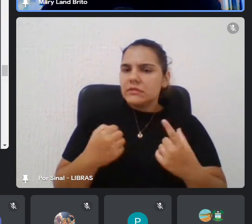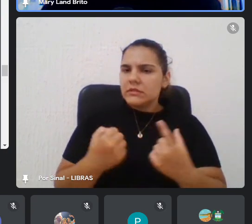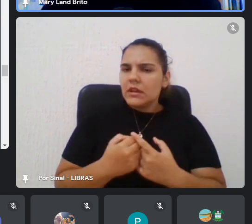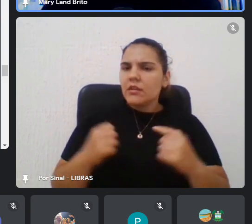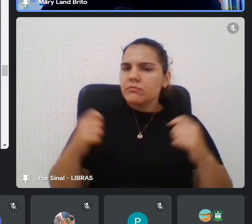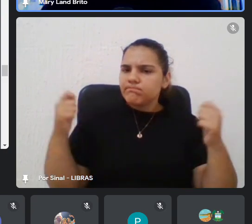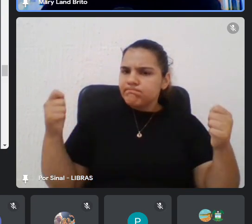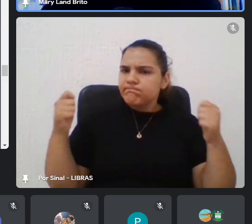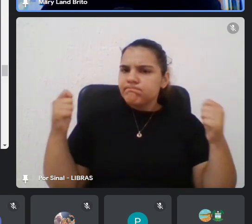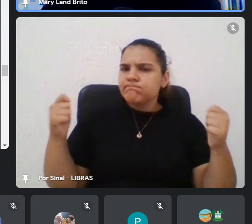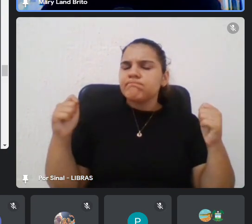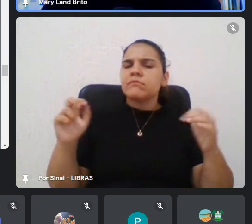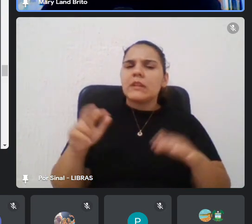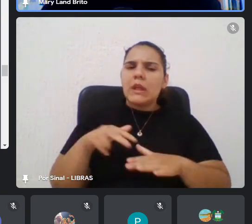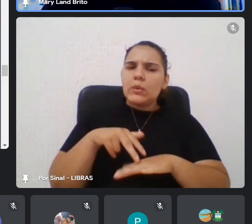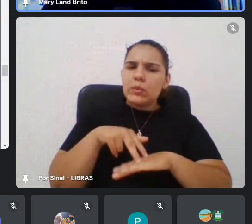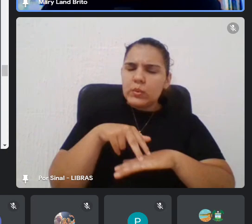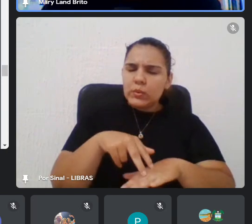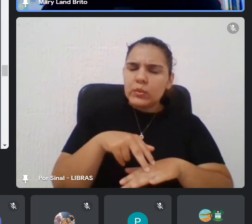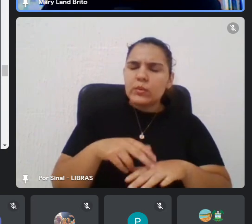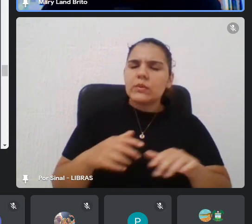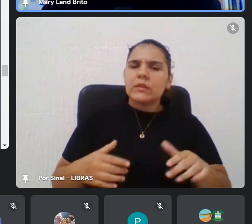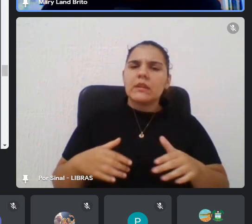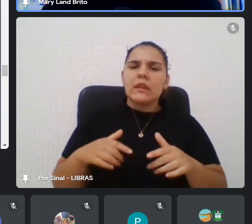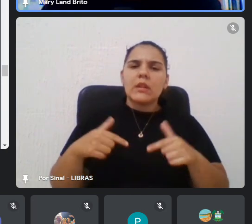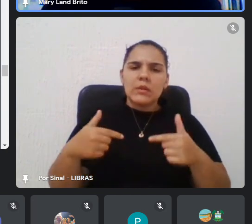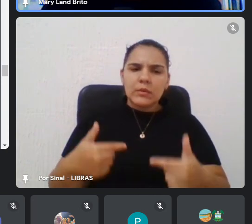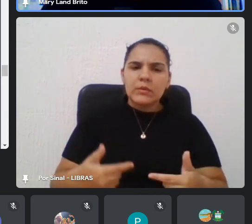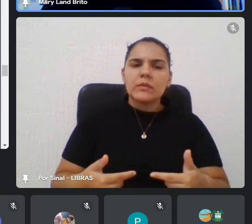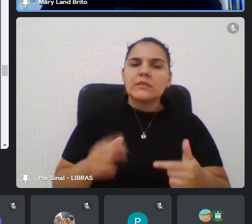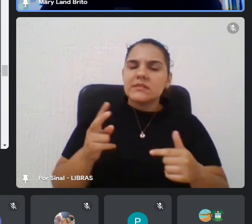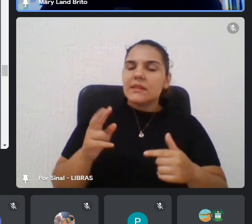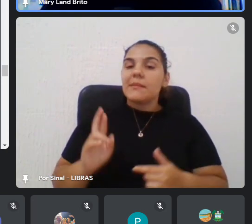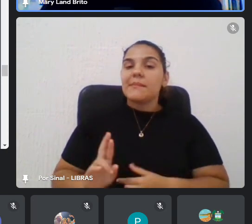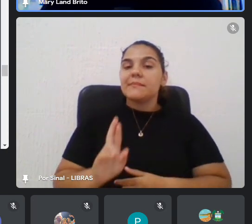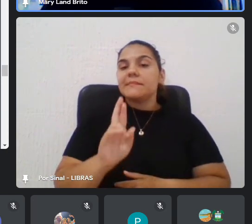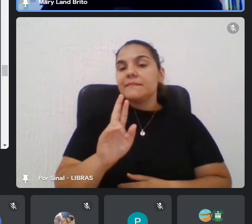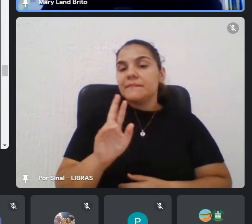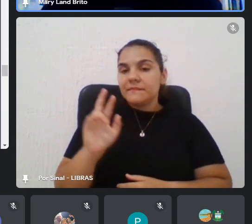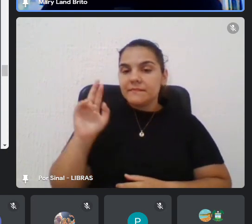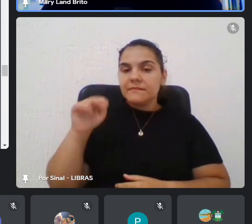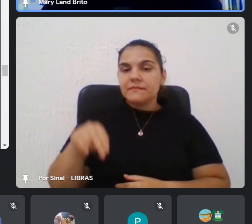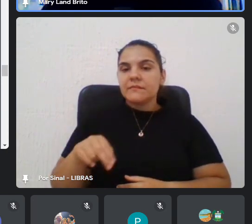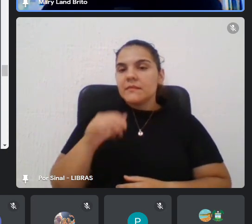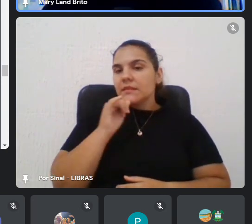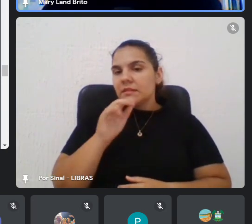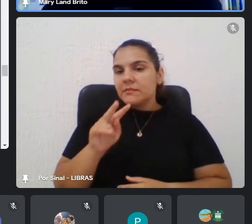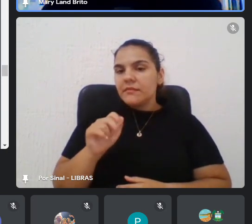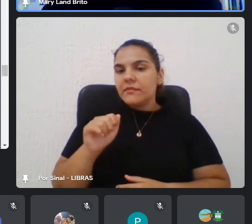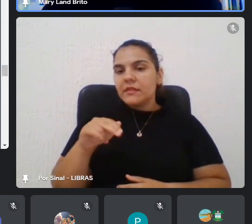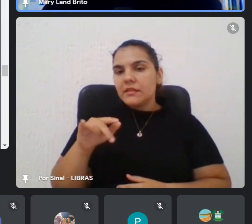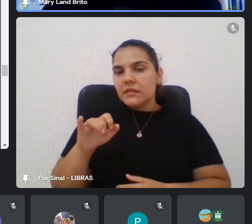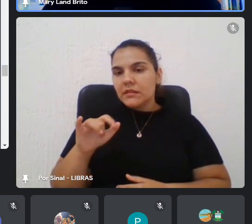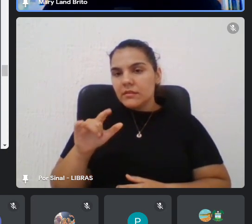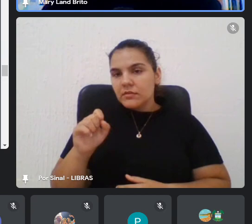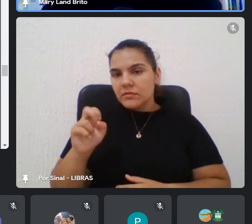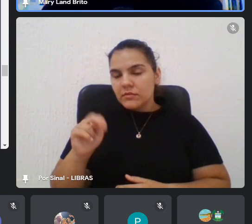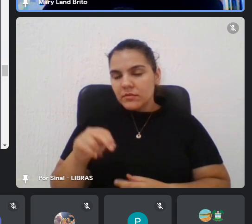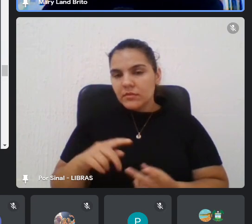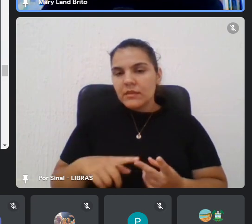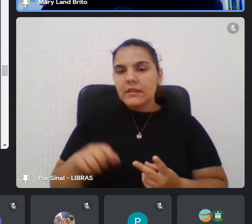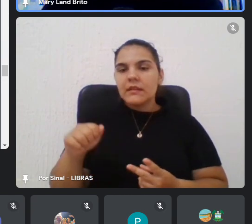sempre representando muito bem o Estado do Rio Grande do Norte, como o Vanilson, como a Ana, que estão